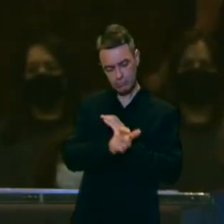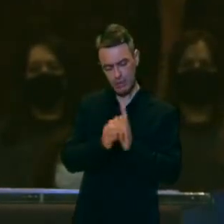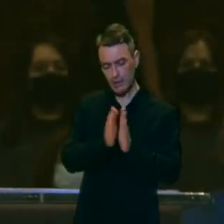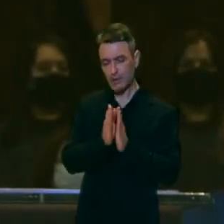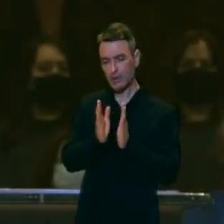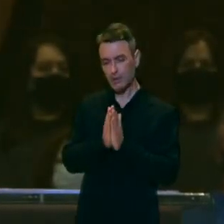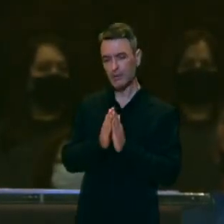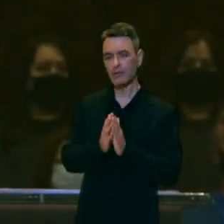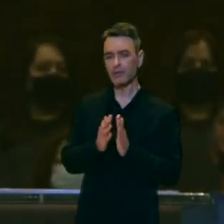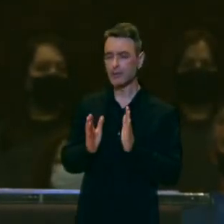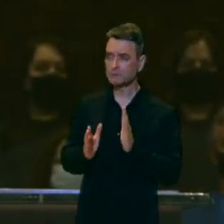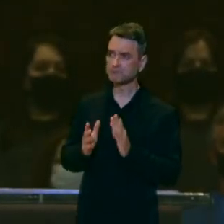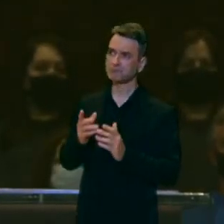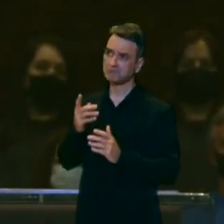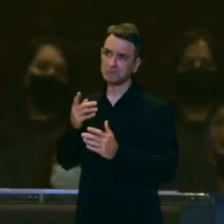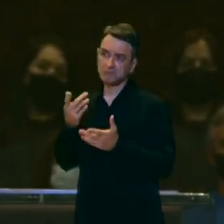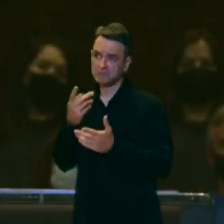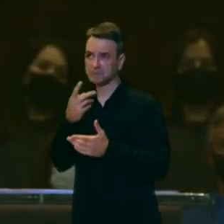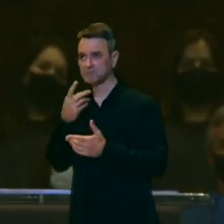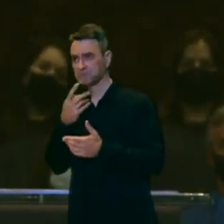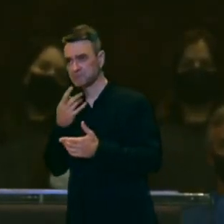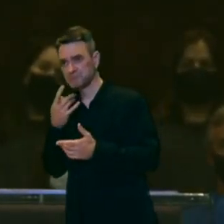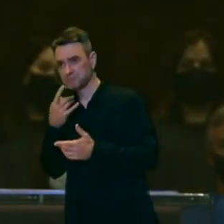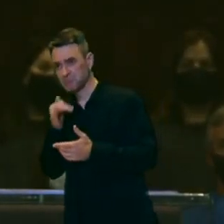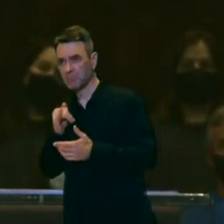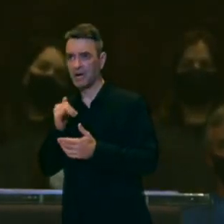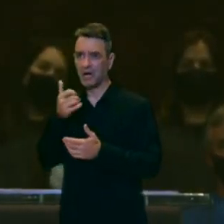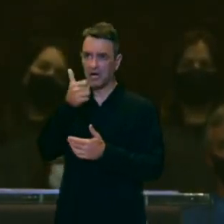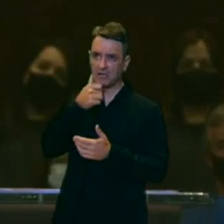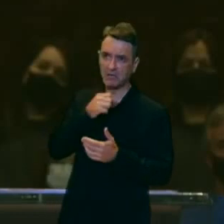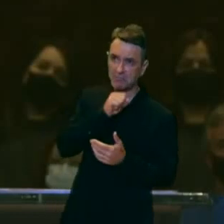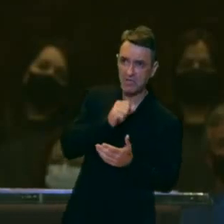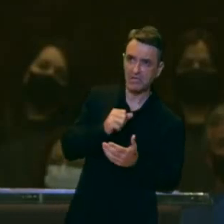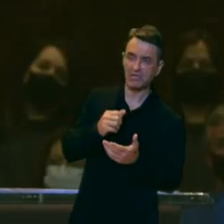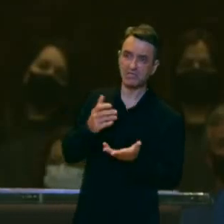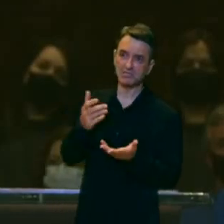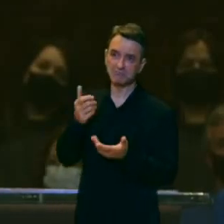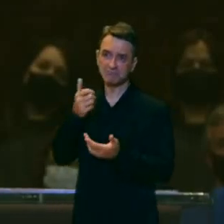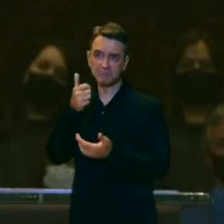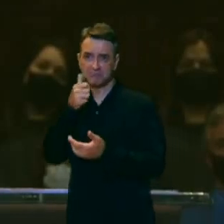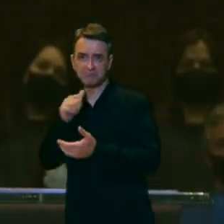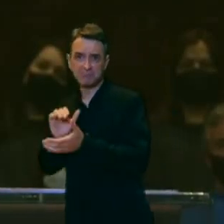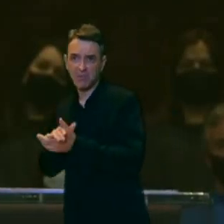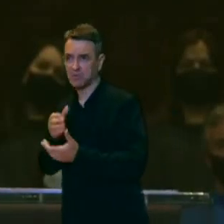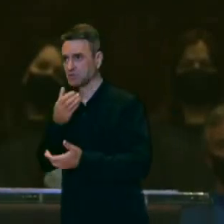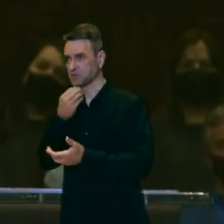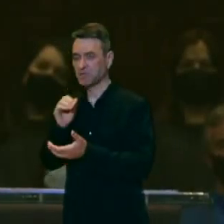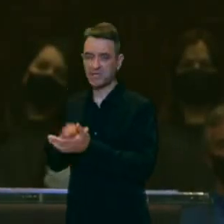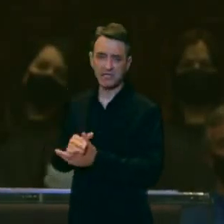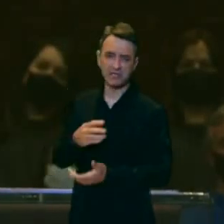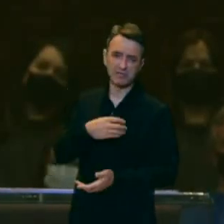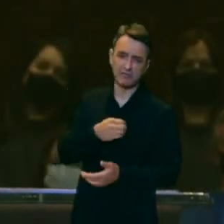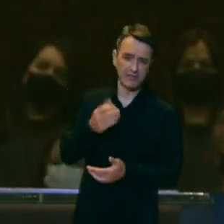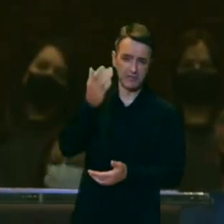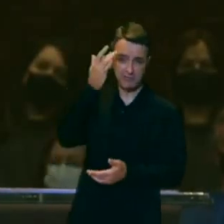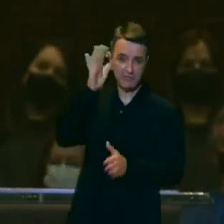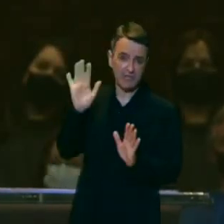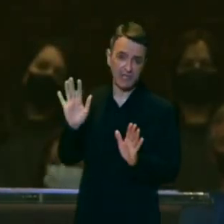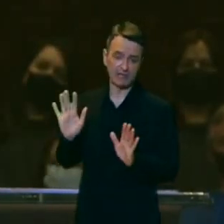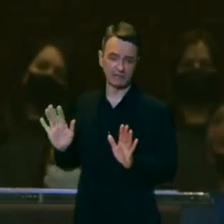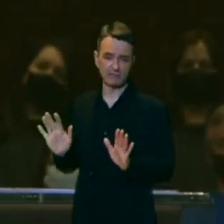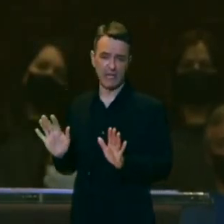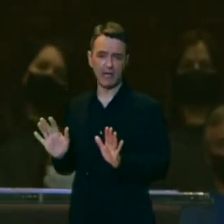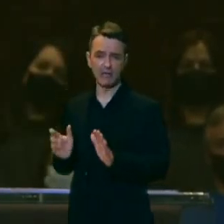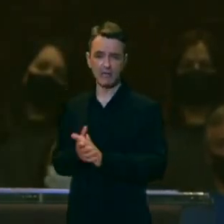sabe dos pais, quem sabe da esposa ou do marido, quem sabe dos seus filhos que já são